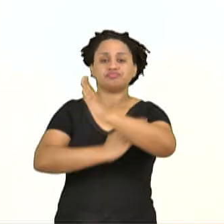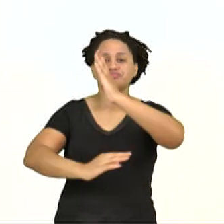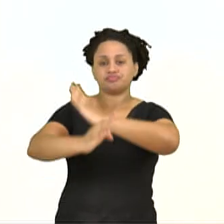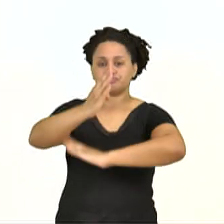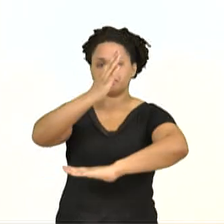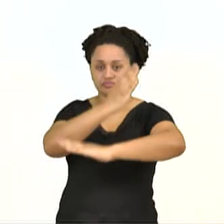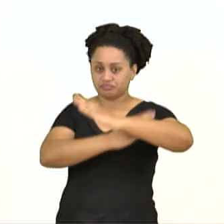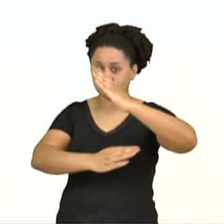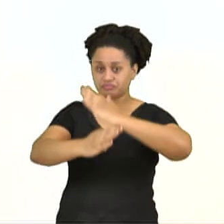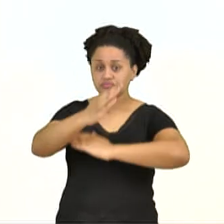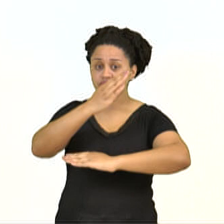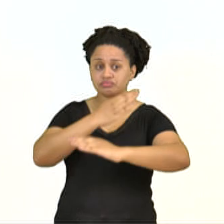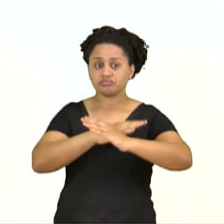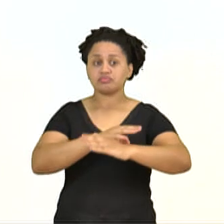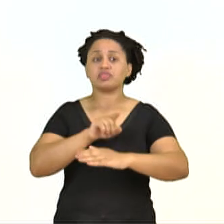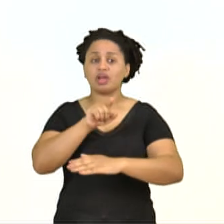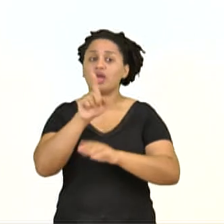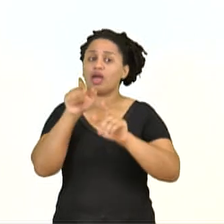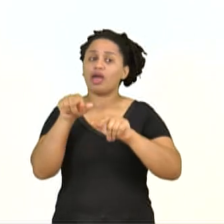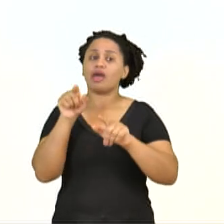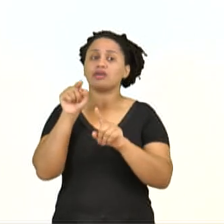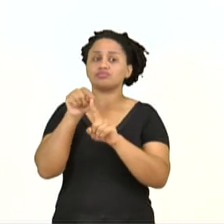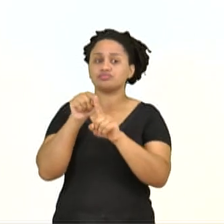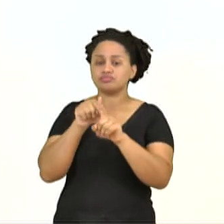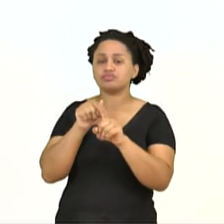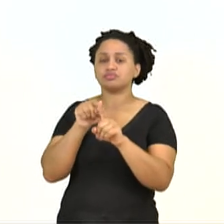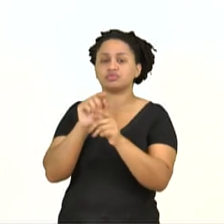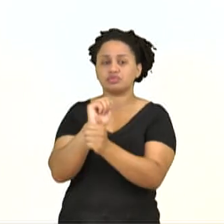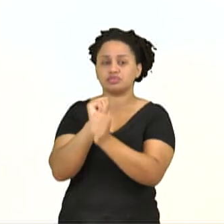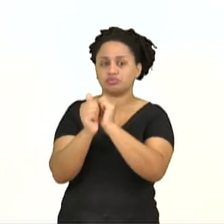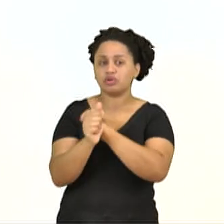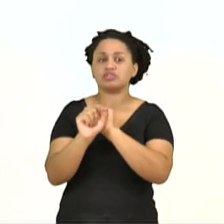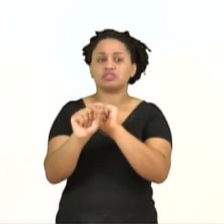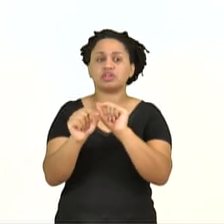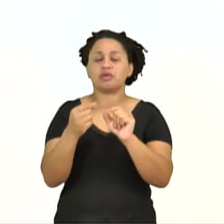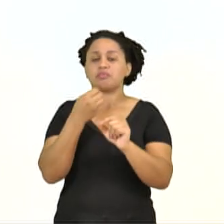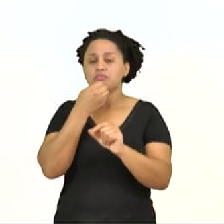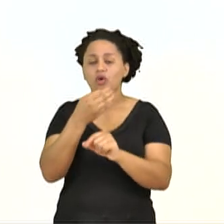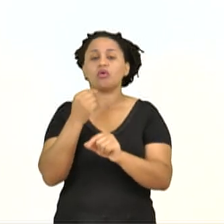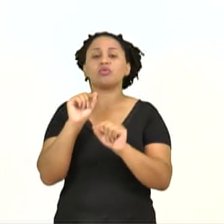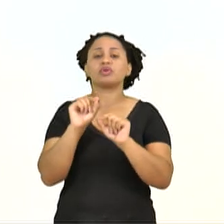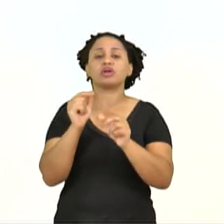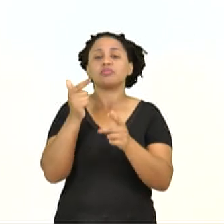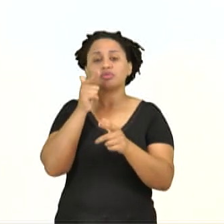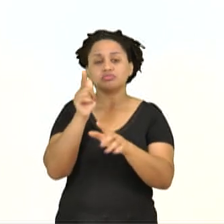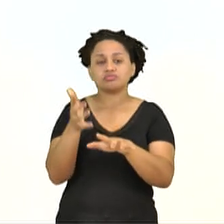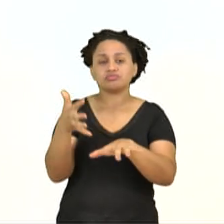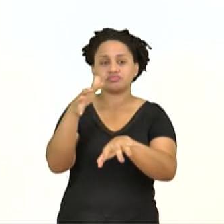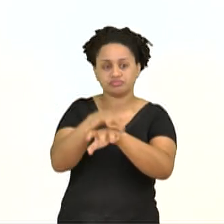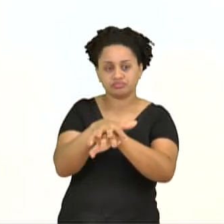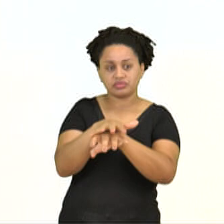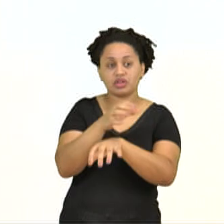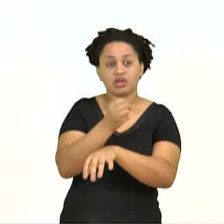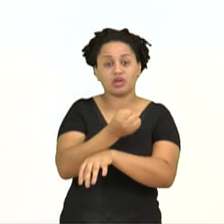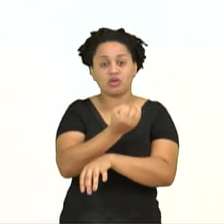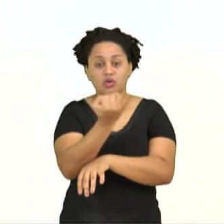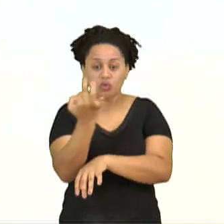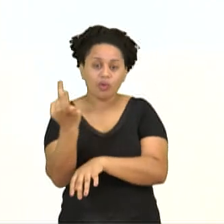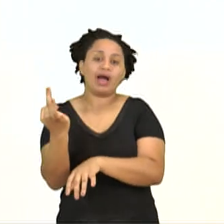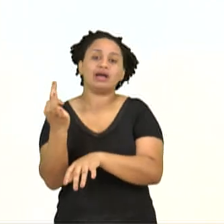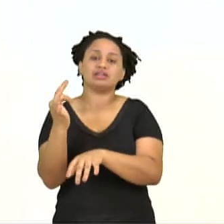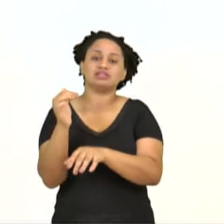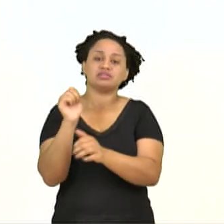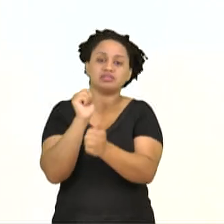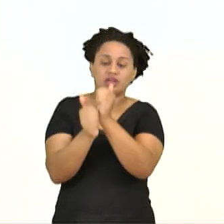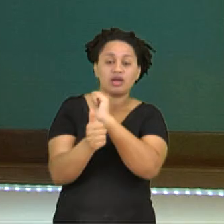Jogos Paralímpicos e é considerado um excelente modo de inclusão social. Quais atletas